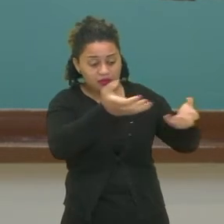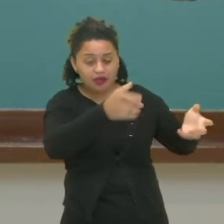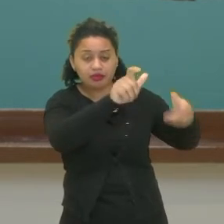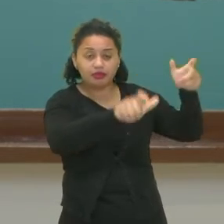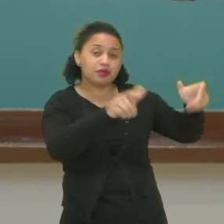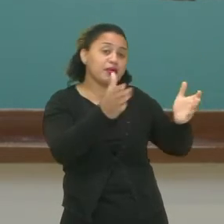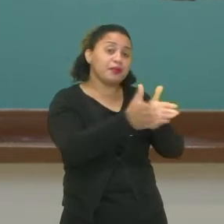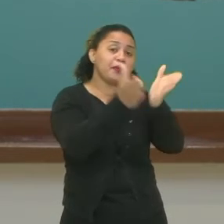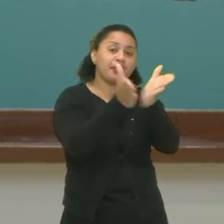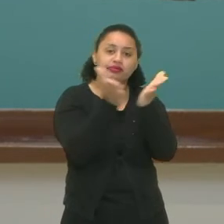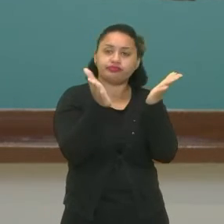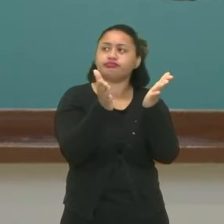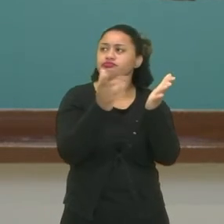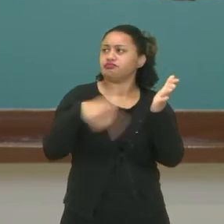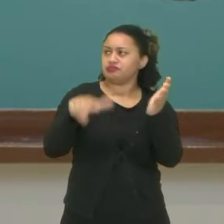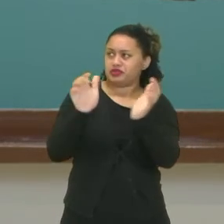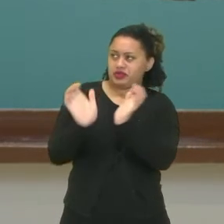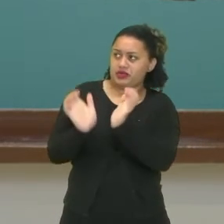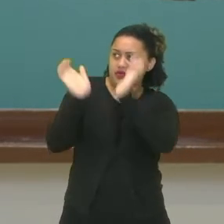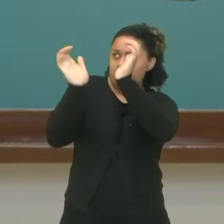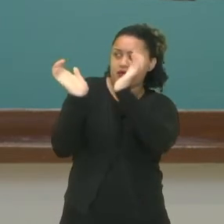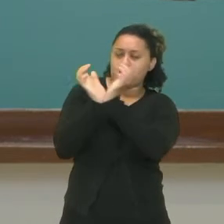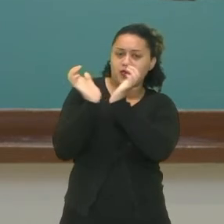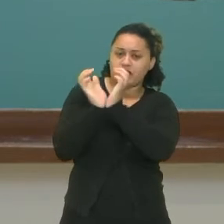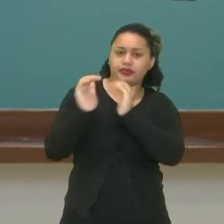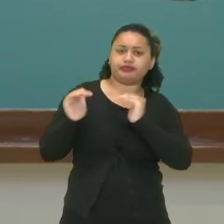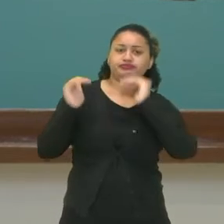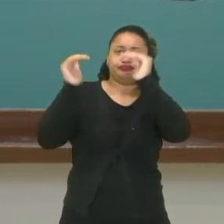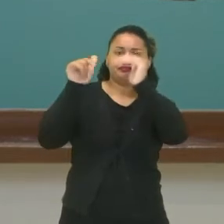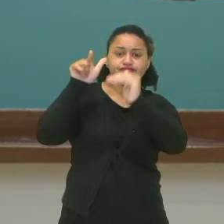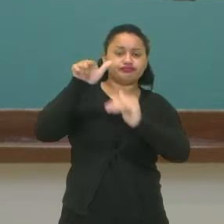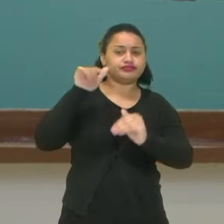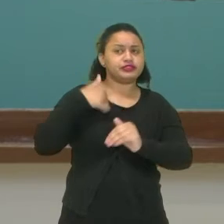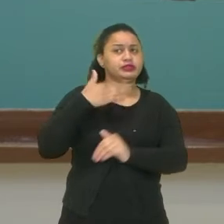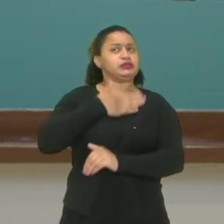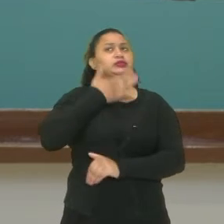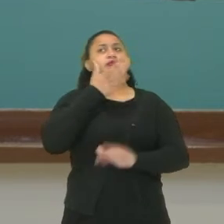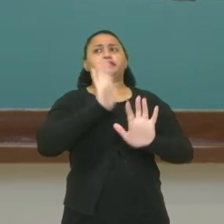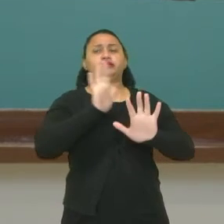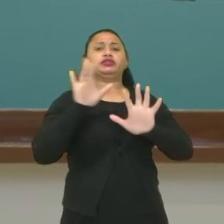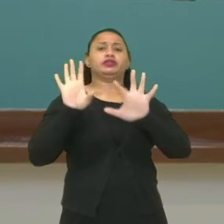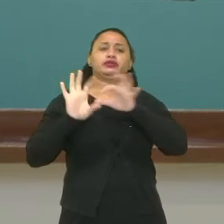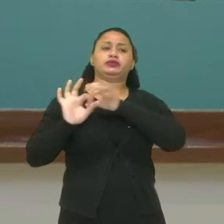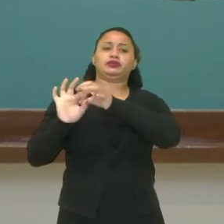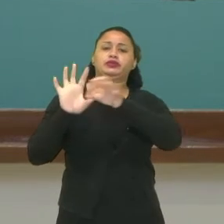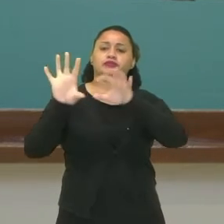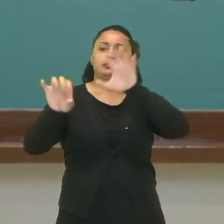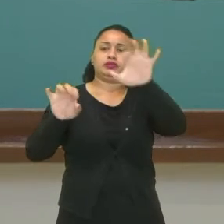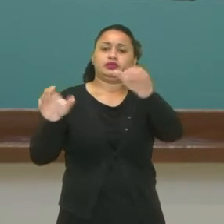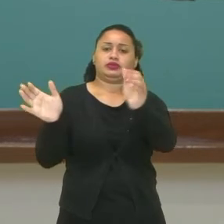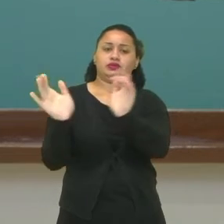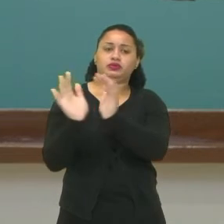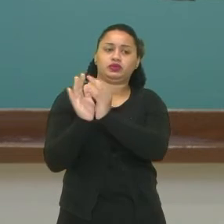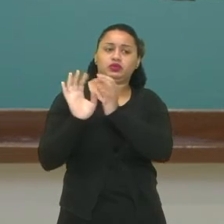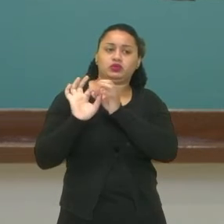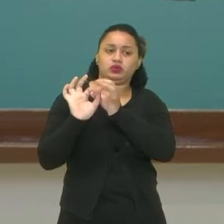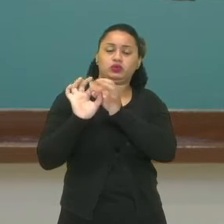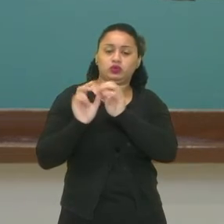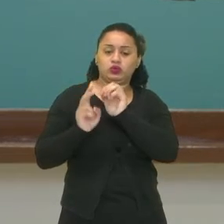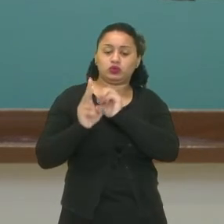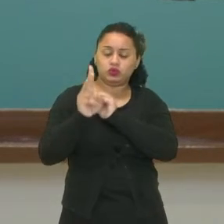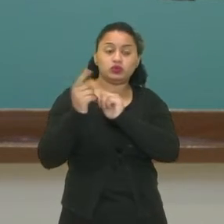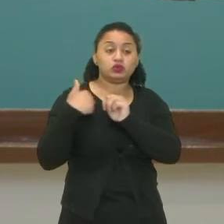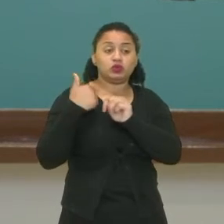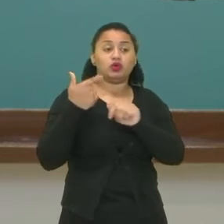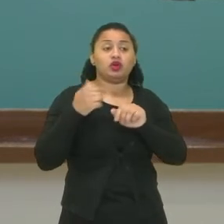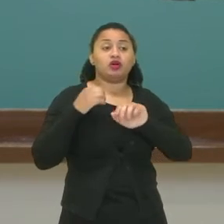claro, assusta a elite crioula, assusta os chapetones, que vão se unir, vão continuar unidos para combater